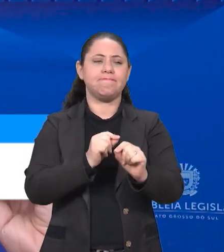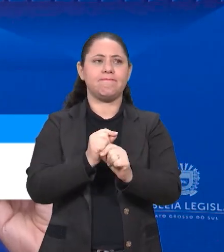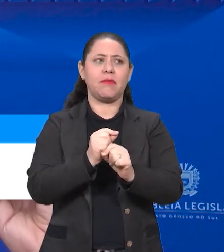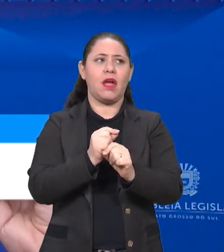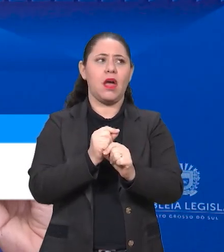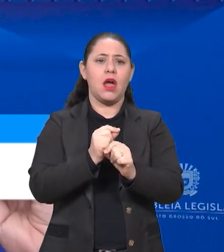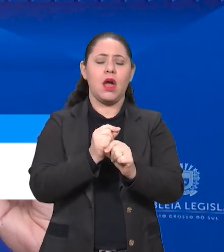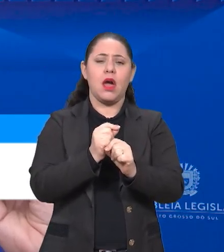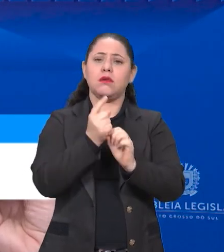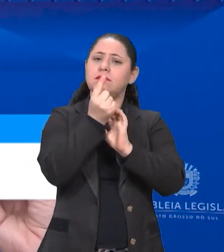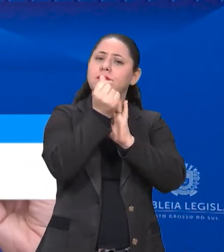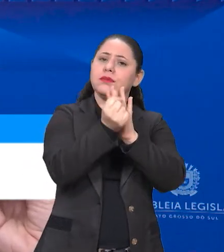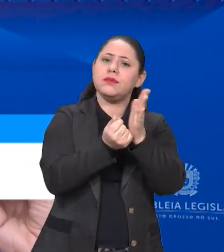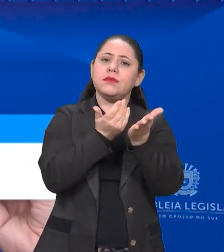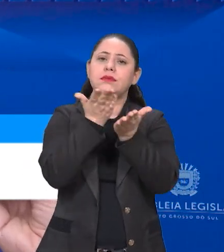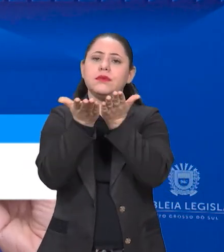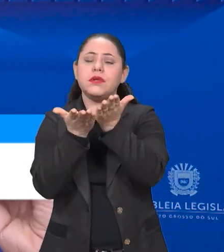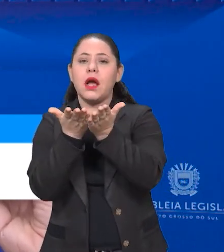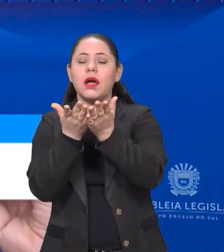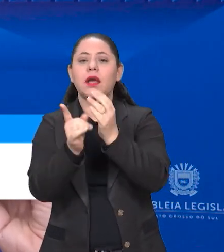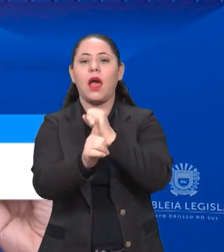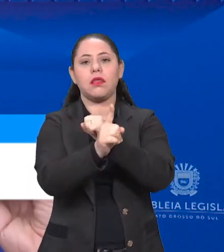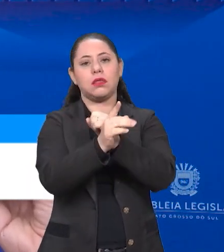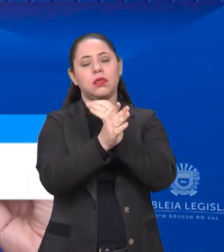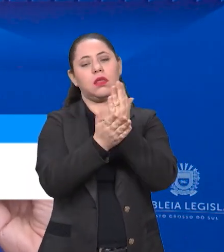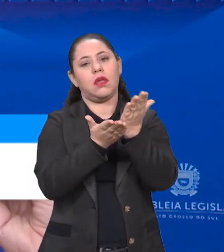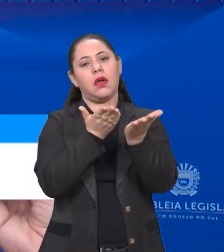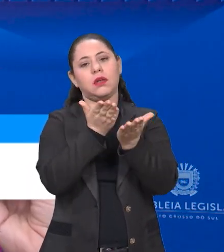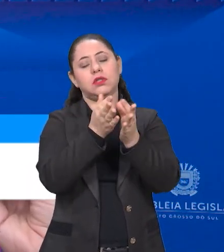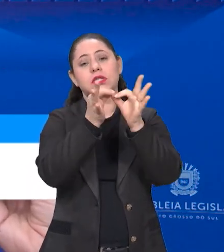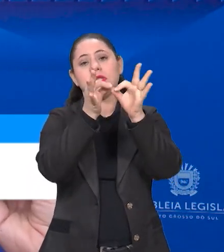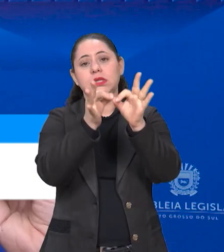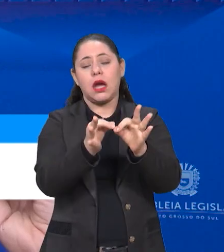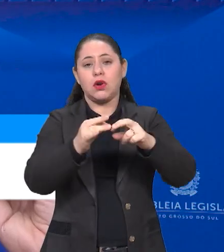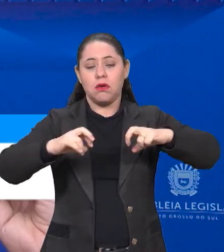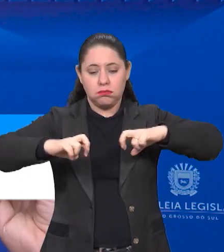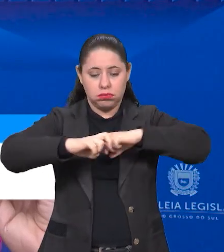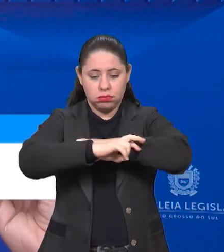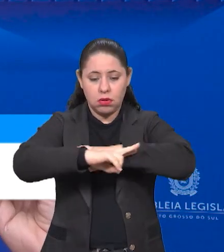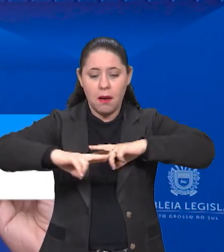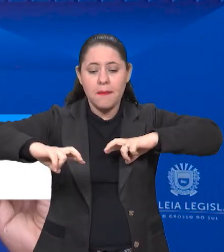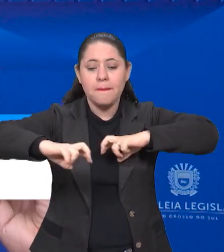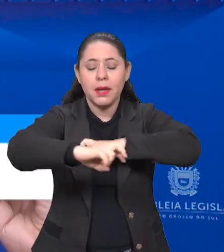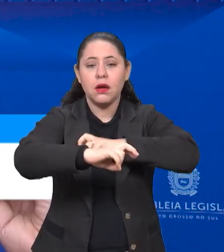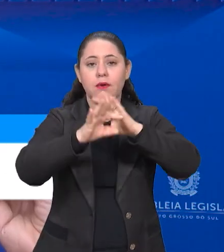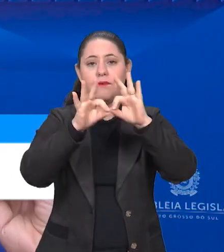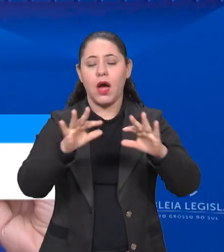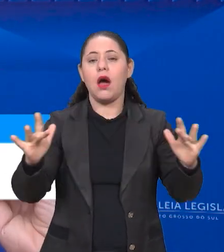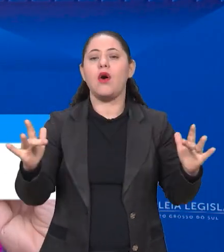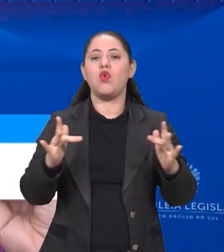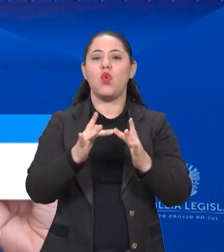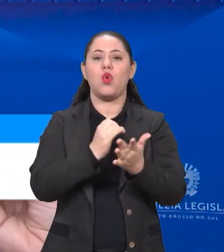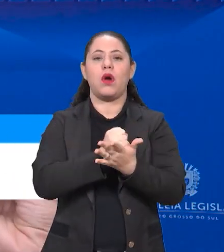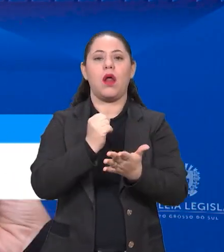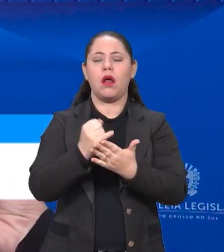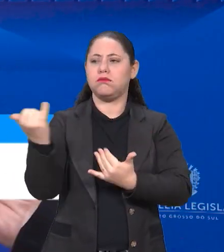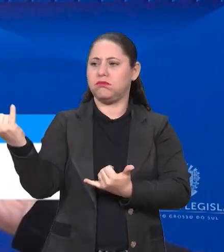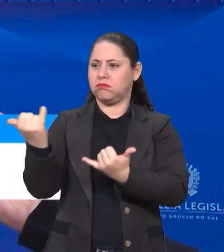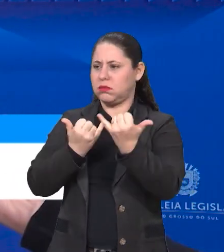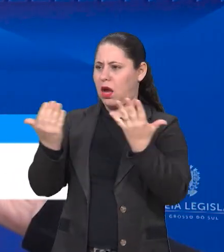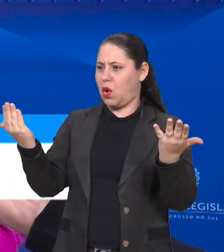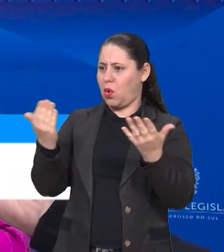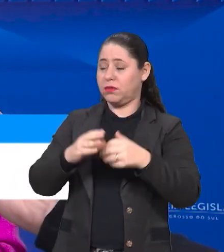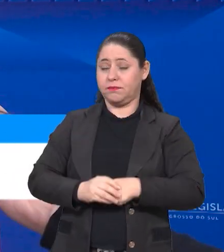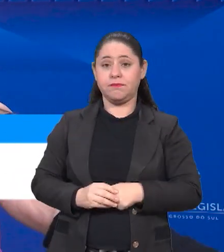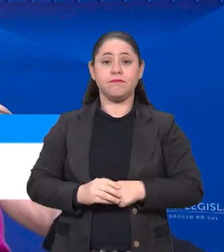por uma relicitação que realmente vem atender a toda a duplicação da 163, vem agora a